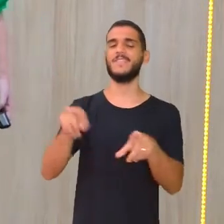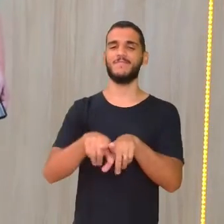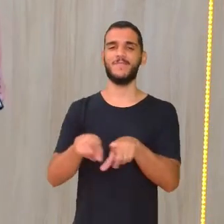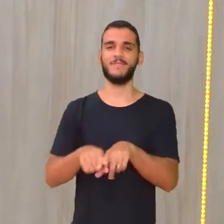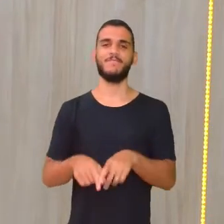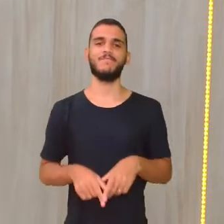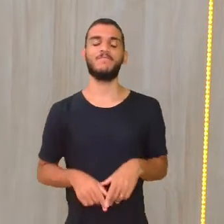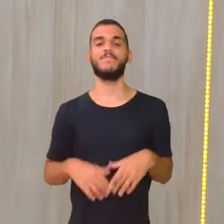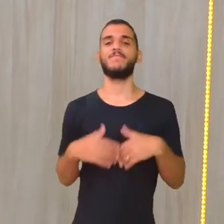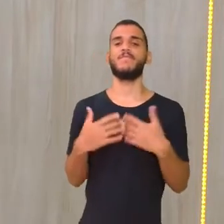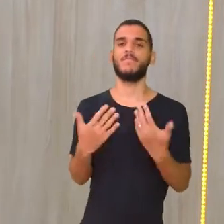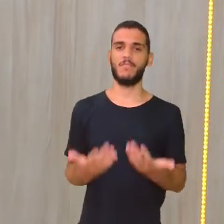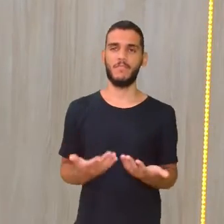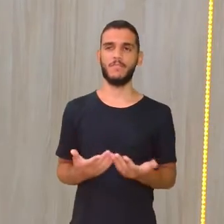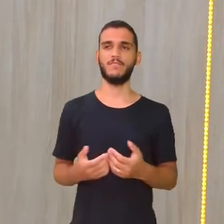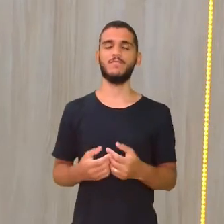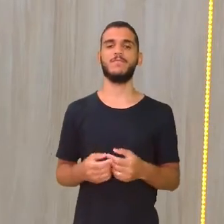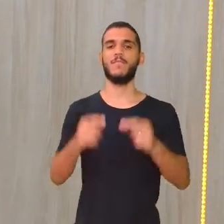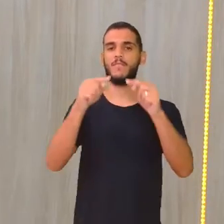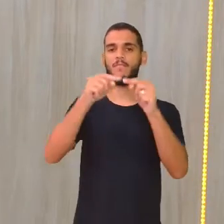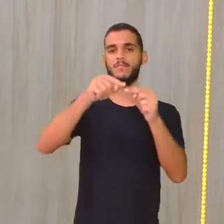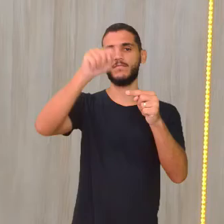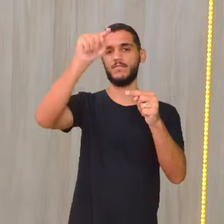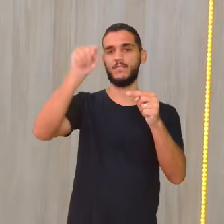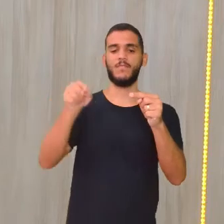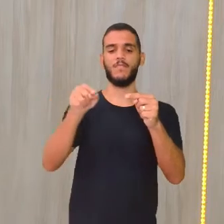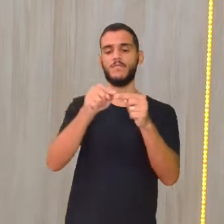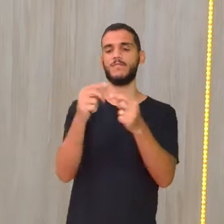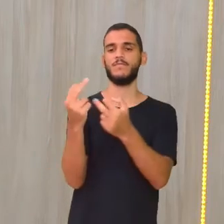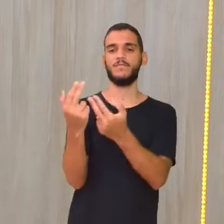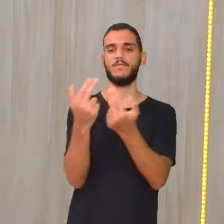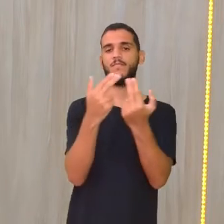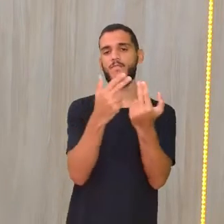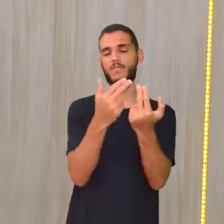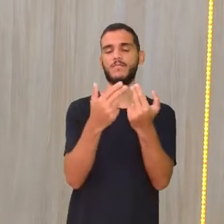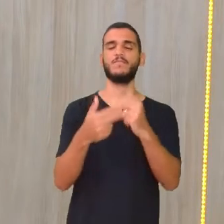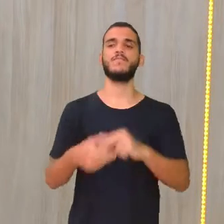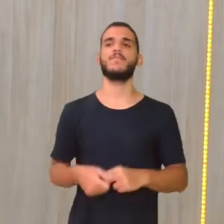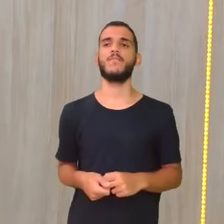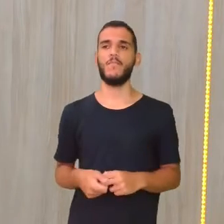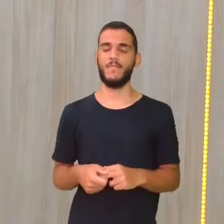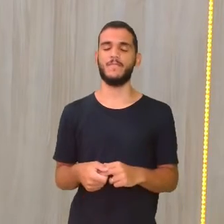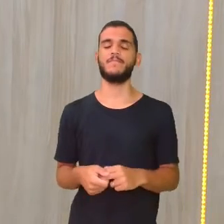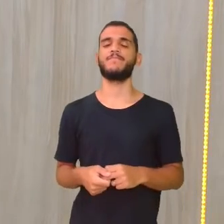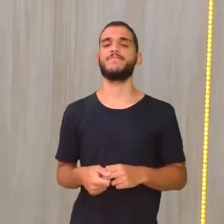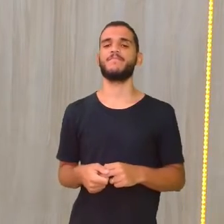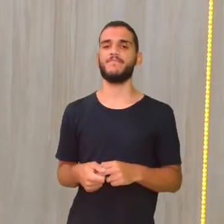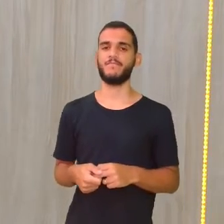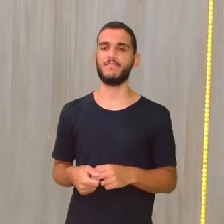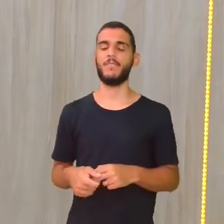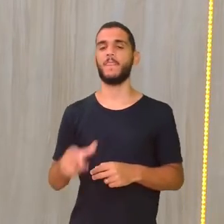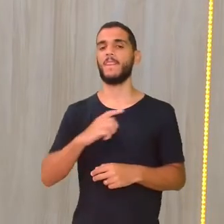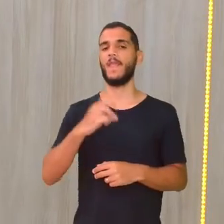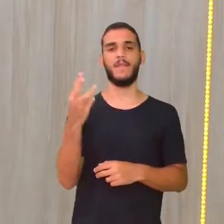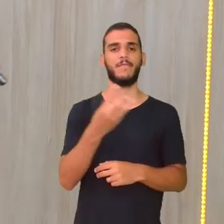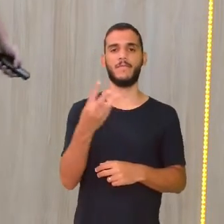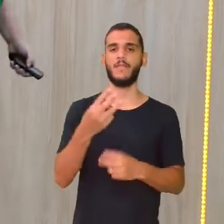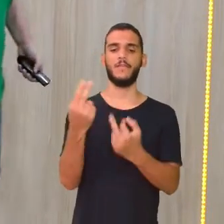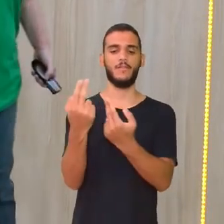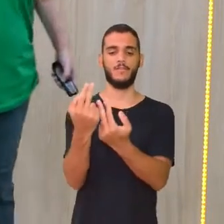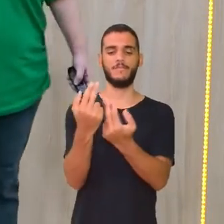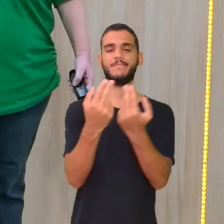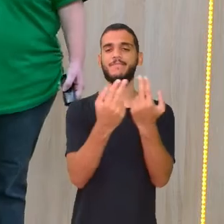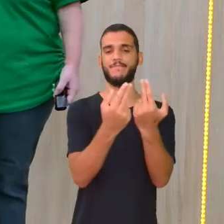tá? Então, equilátero, a gente já viu. 1, 2, 3 lados iguais.